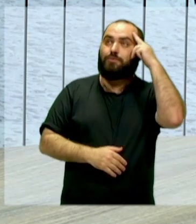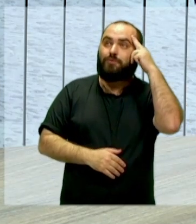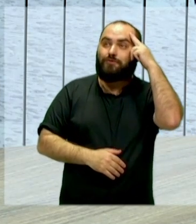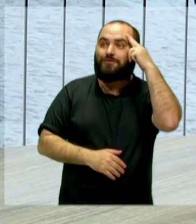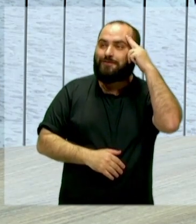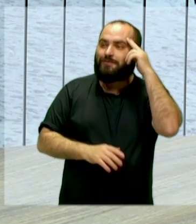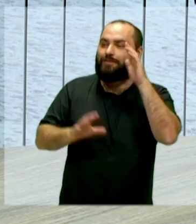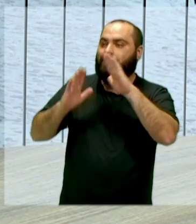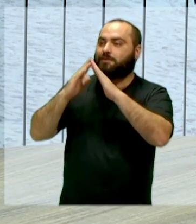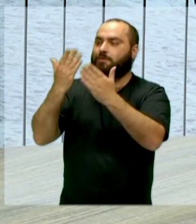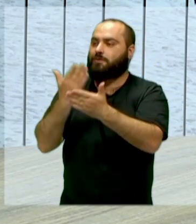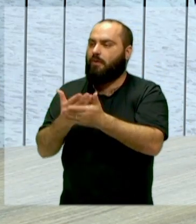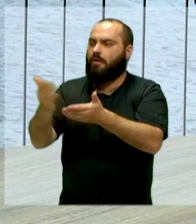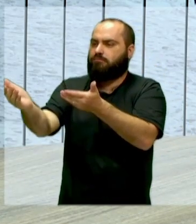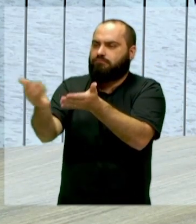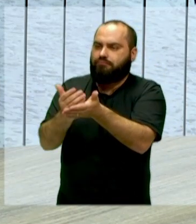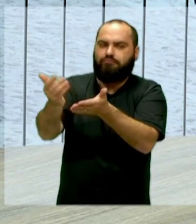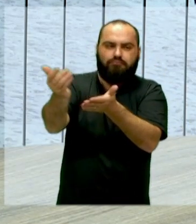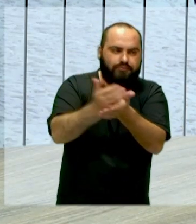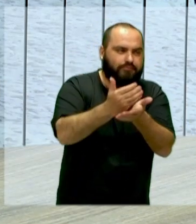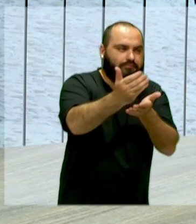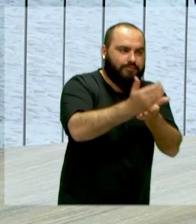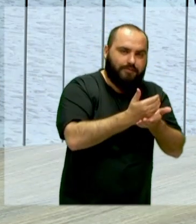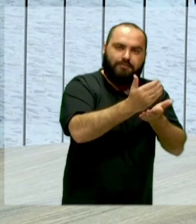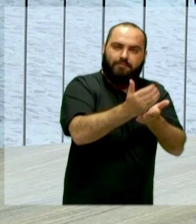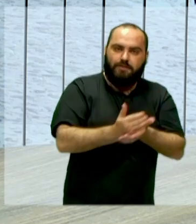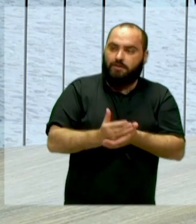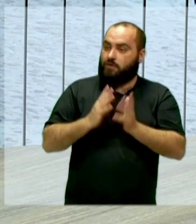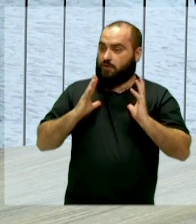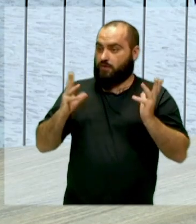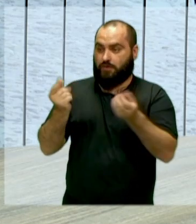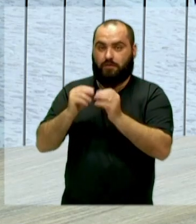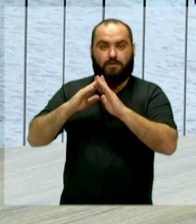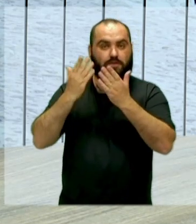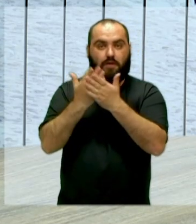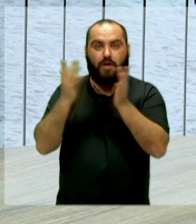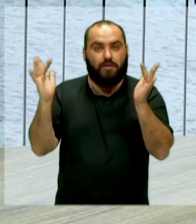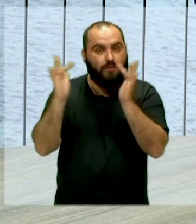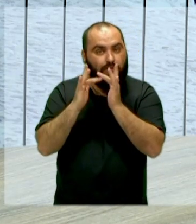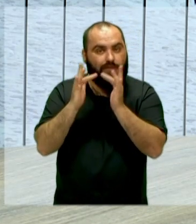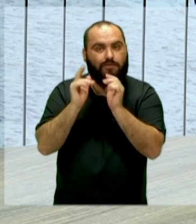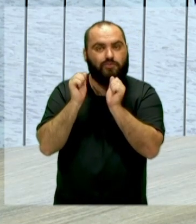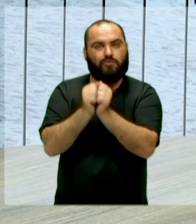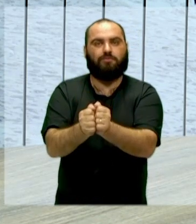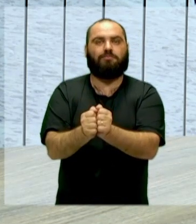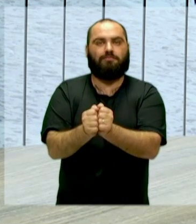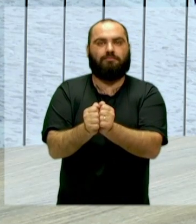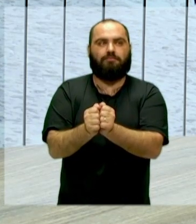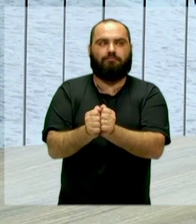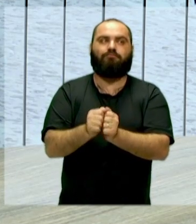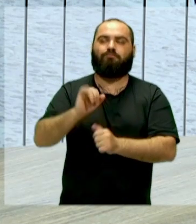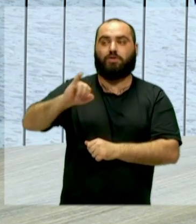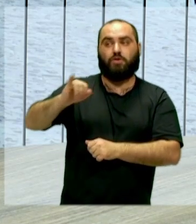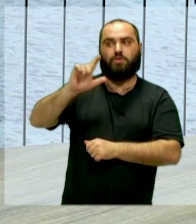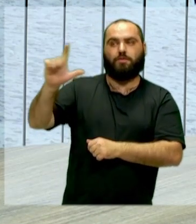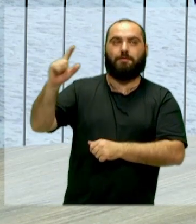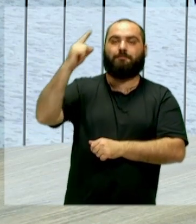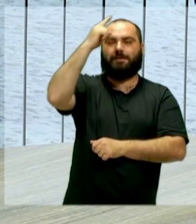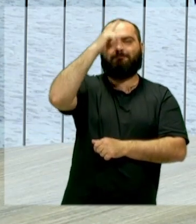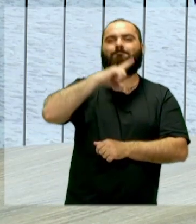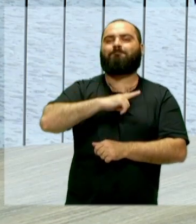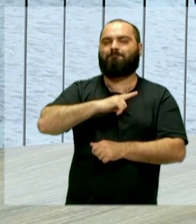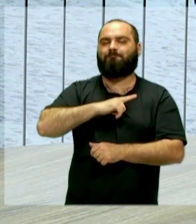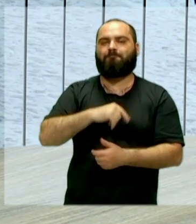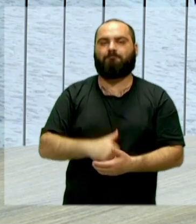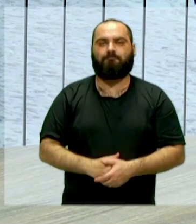Zero com as escolas assim como tem em jo Vil indo pra terceira Edição mas a gente entende também que o o o local das escolas tem